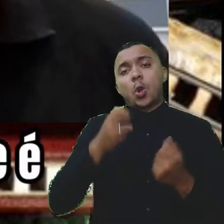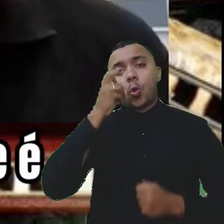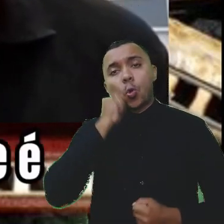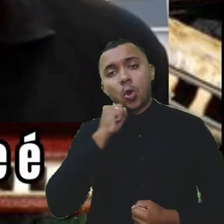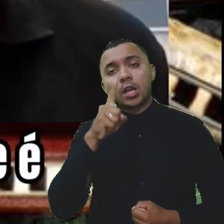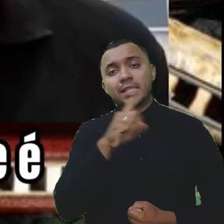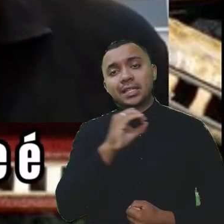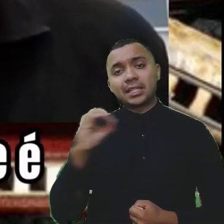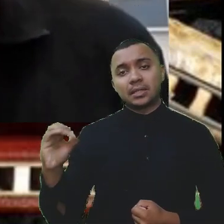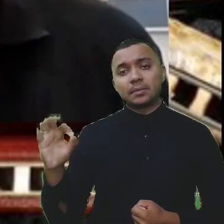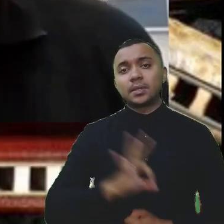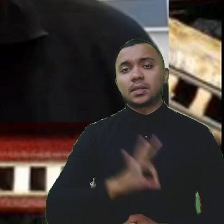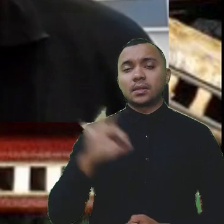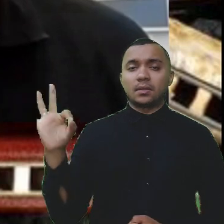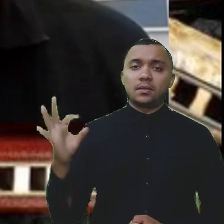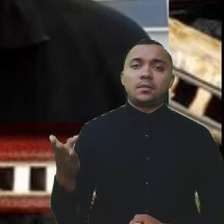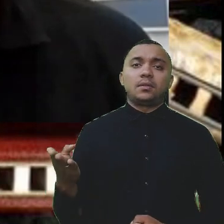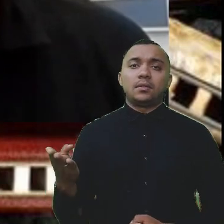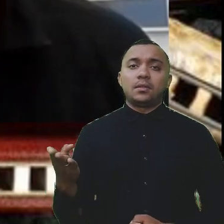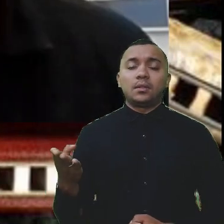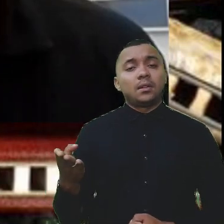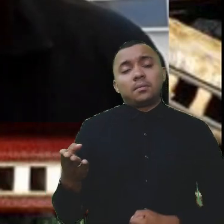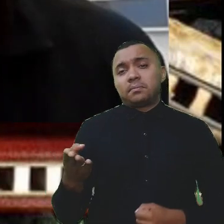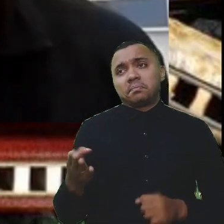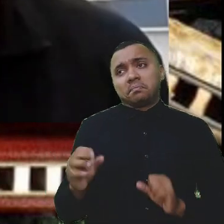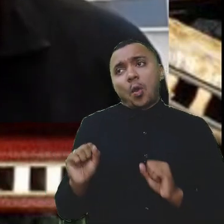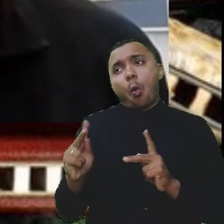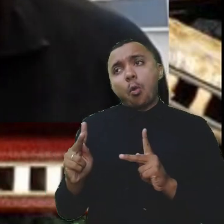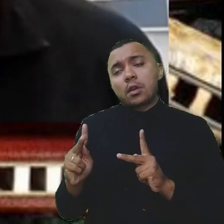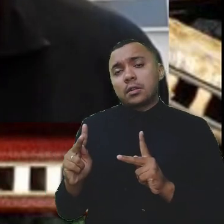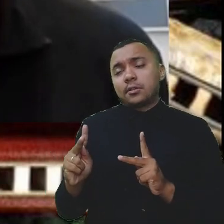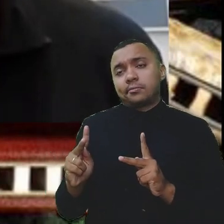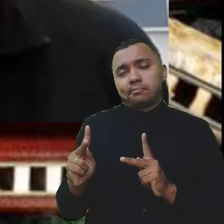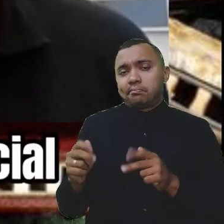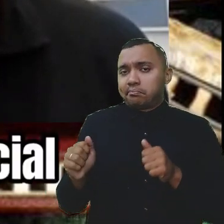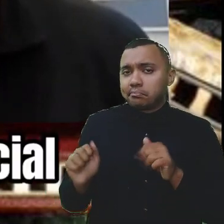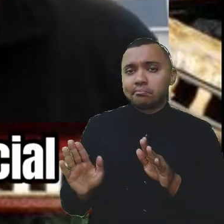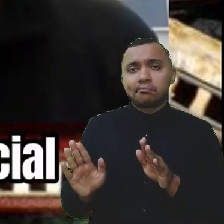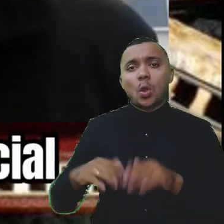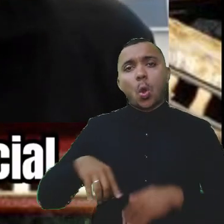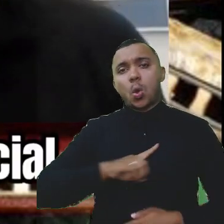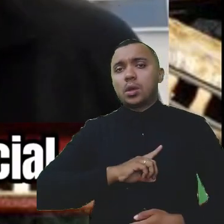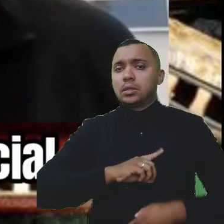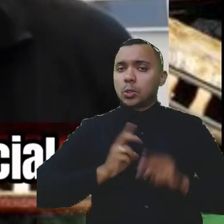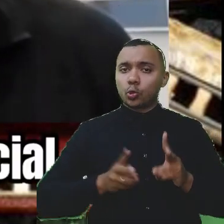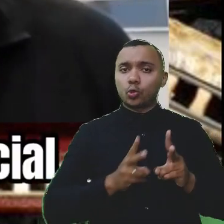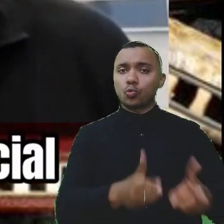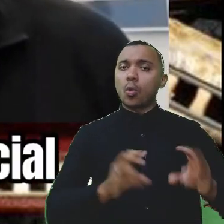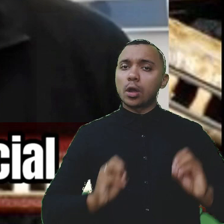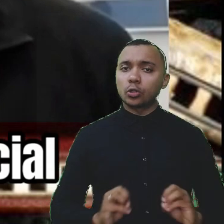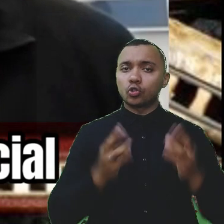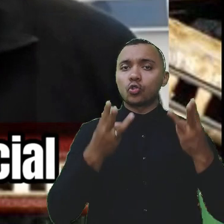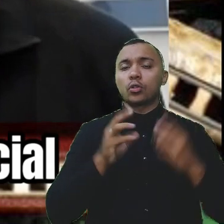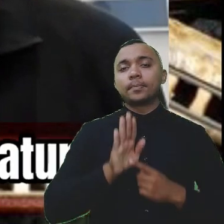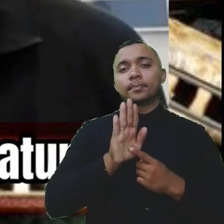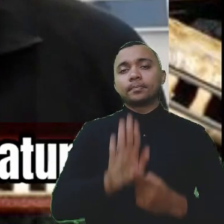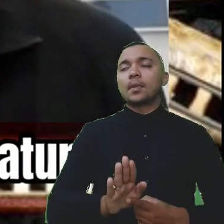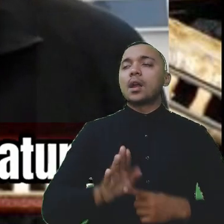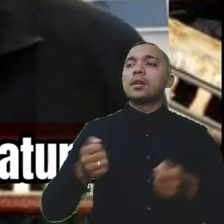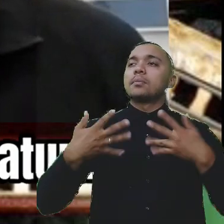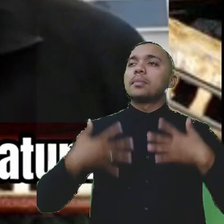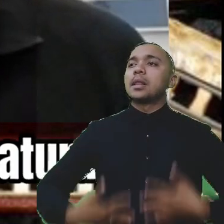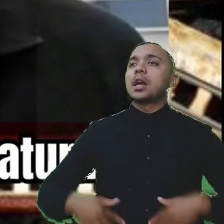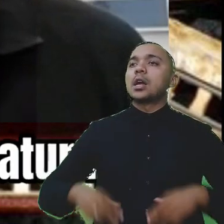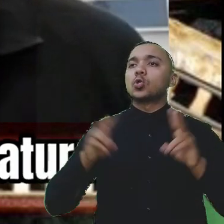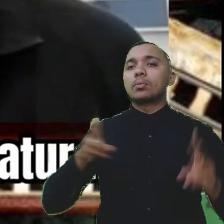gente vai lutar contra isso? Vamos fazer nossos shows aqui, mostrando a nossa música. Quando você me falou em inteligência artificial, me veio